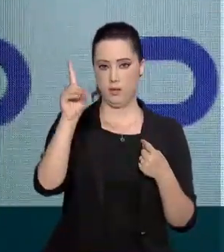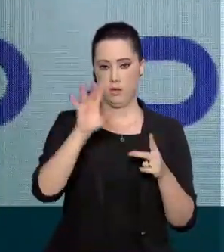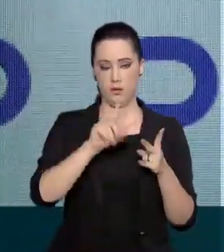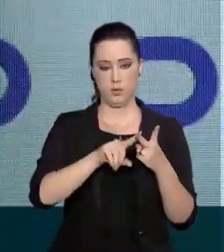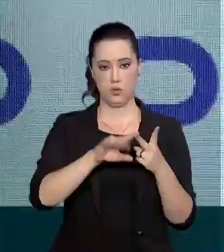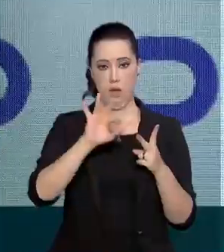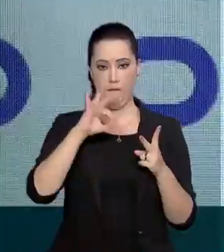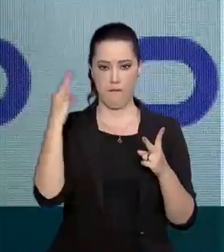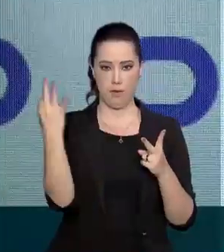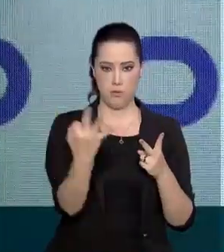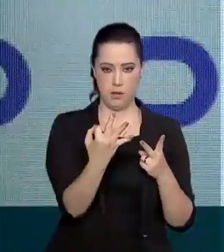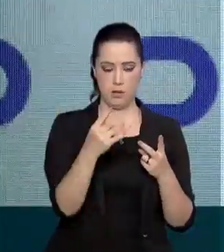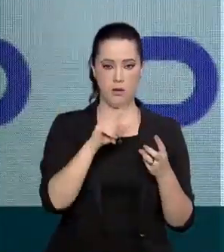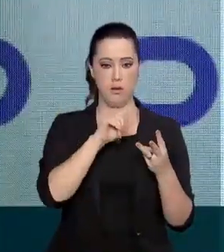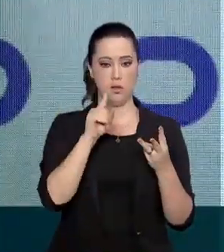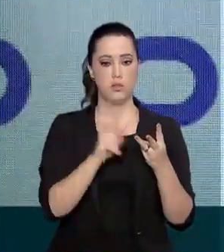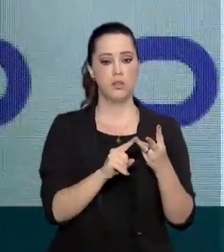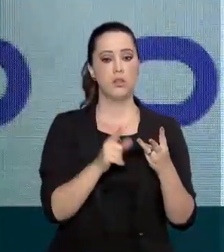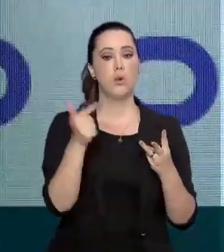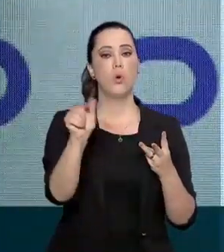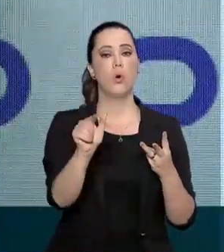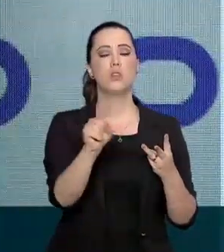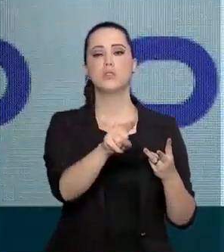família, para outro?